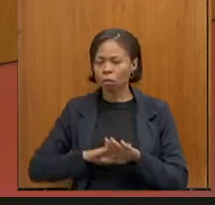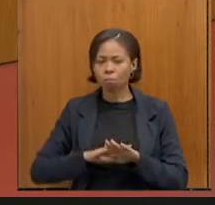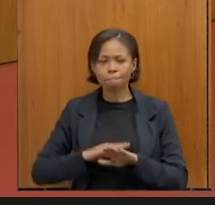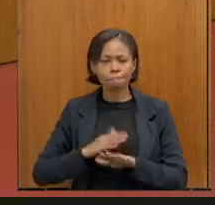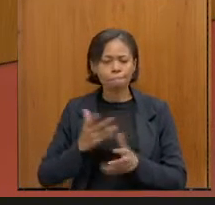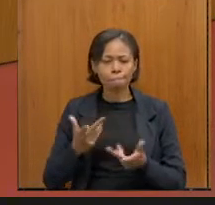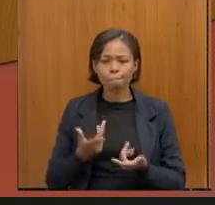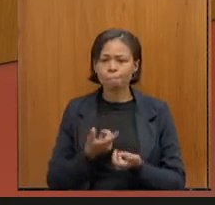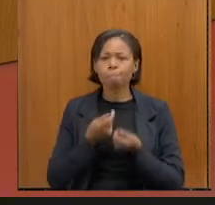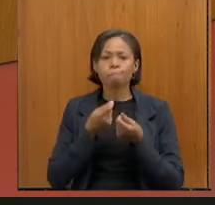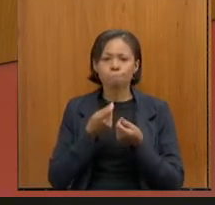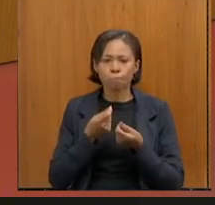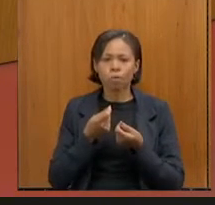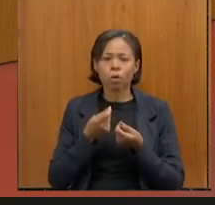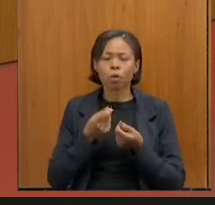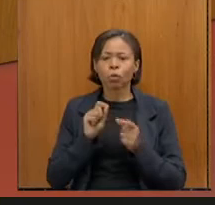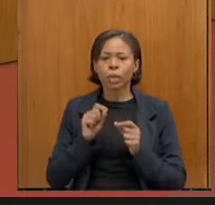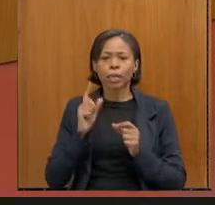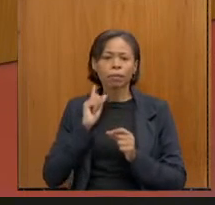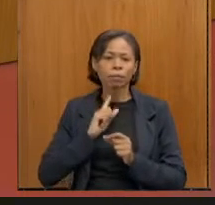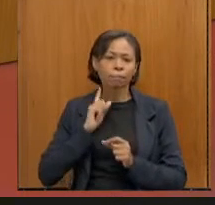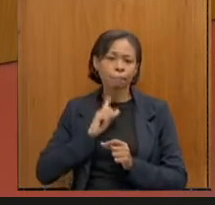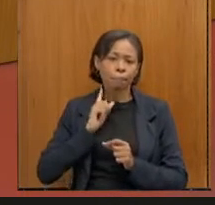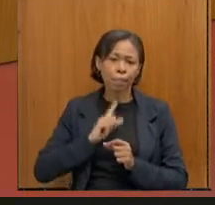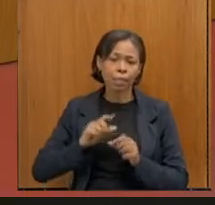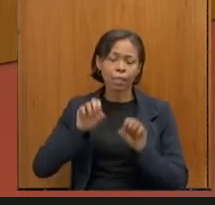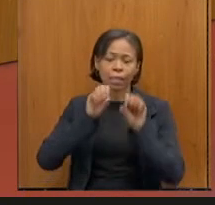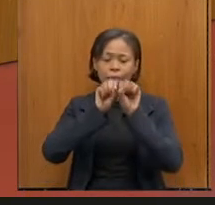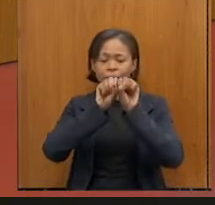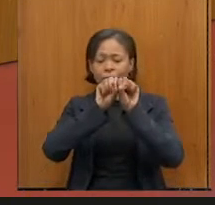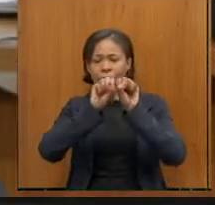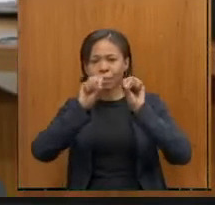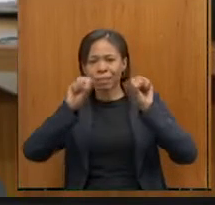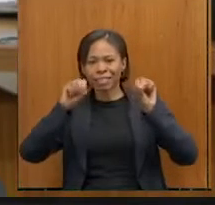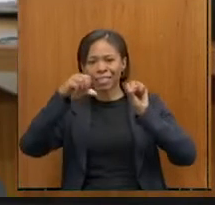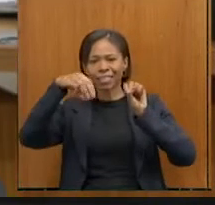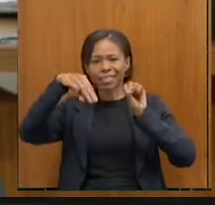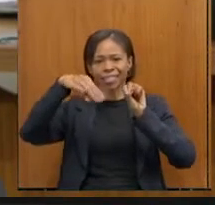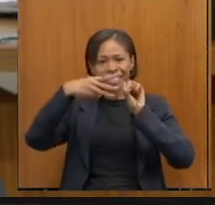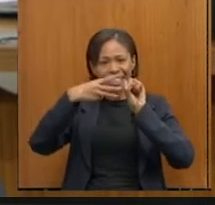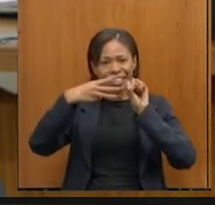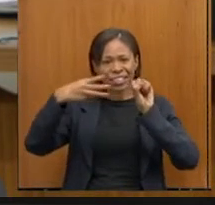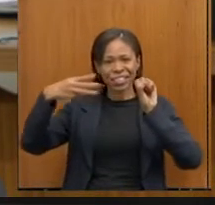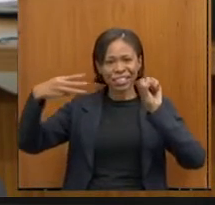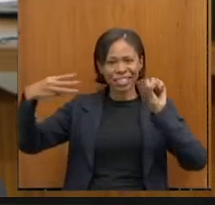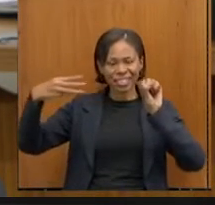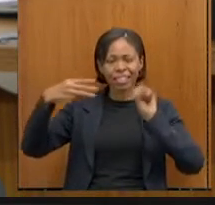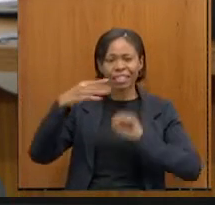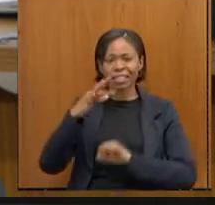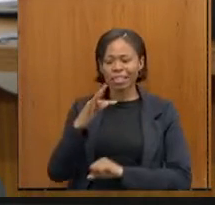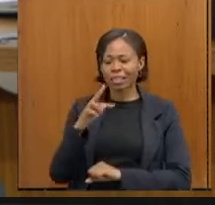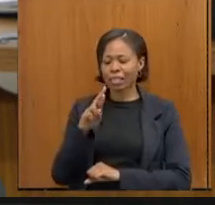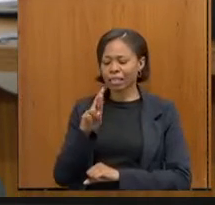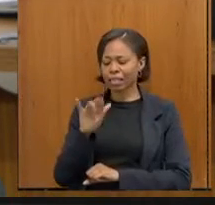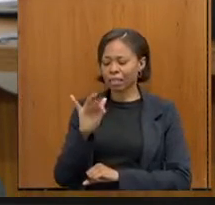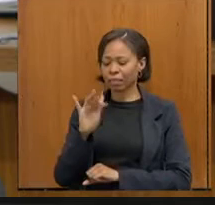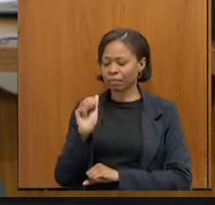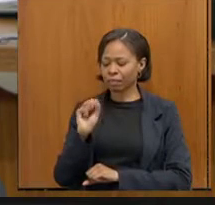programa do Minas trifásico é o programa que nos encanta porque é